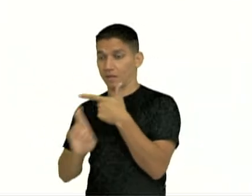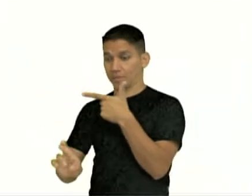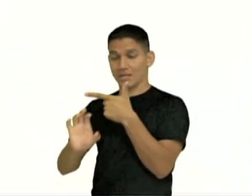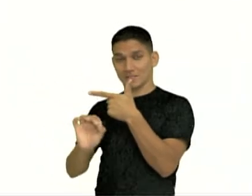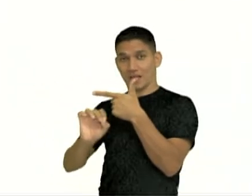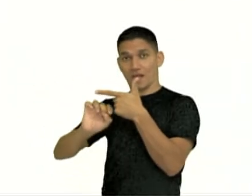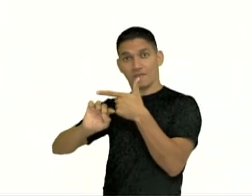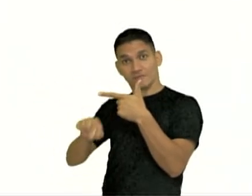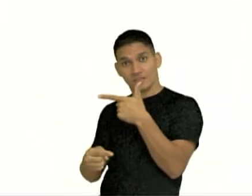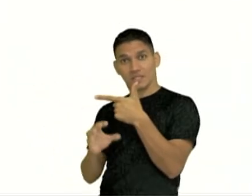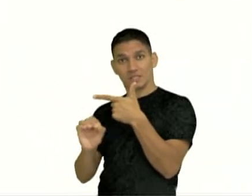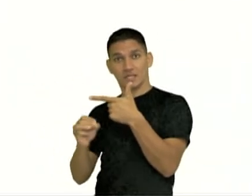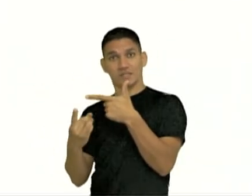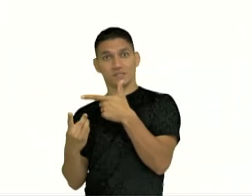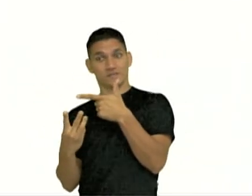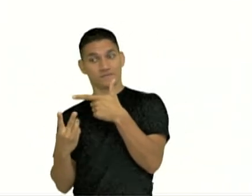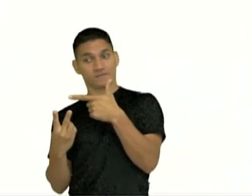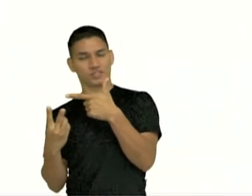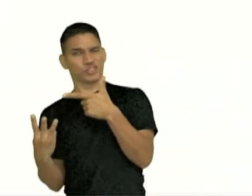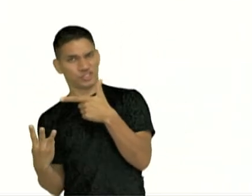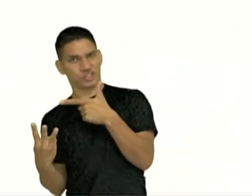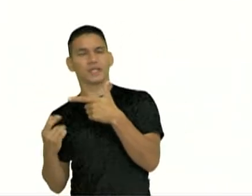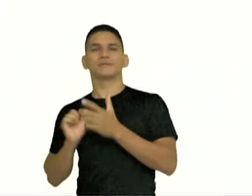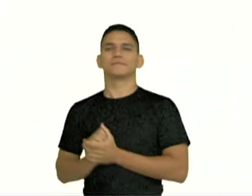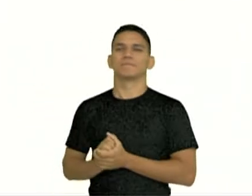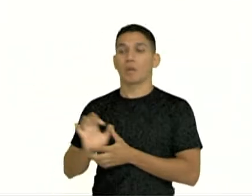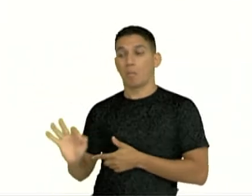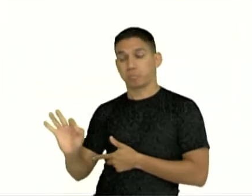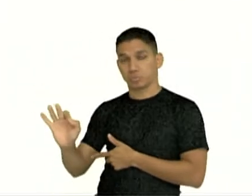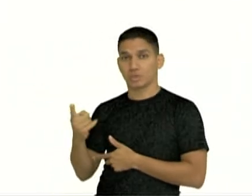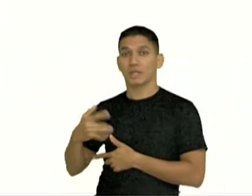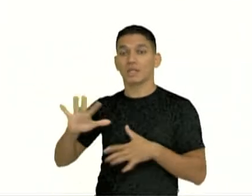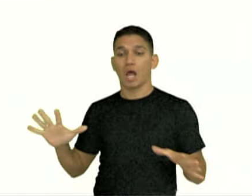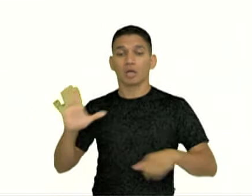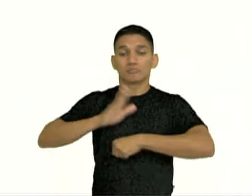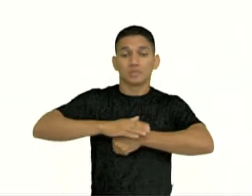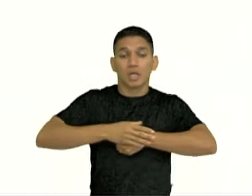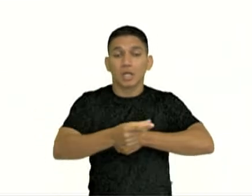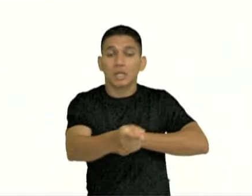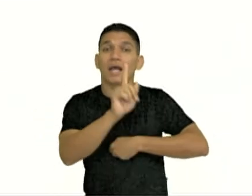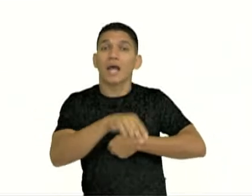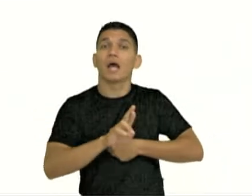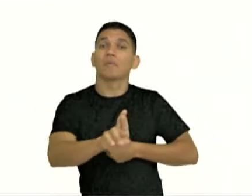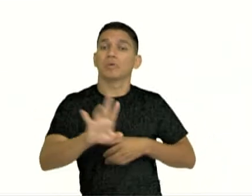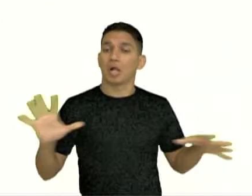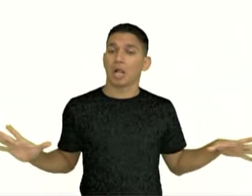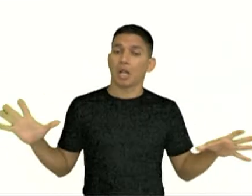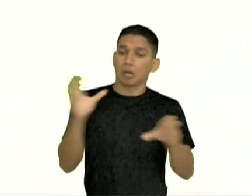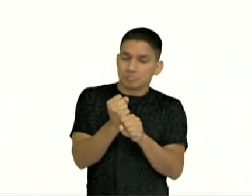0,023. E o tempo é exatamente o que eu quero saber quanto que vai dar. Faço o produto aqui, vai dar